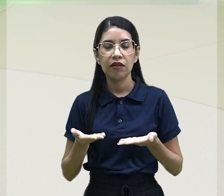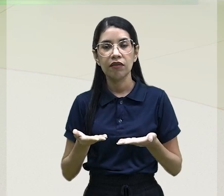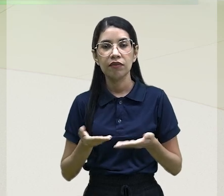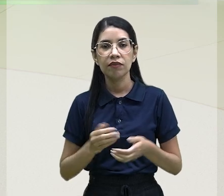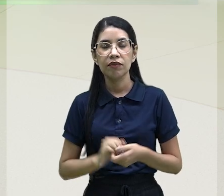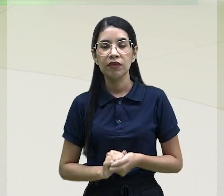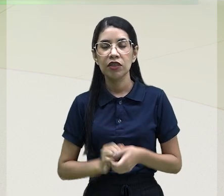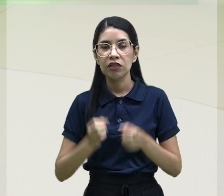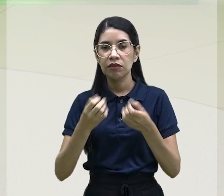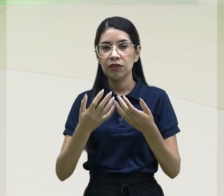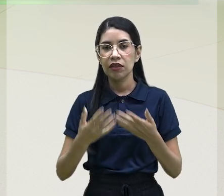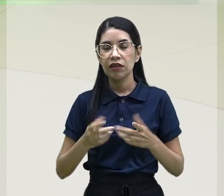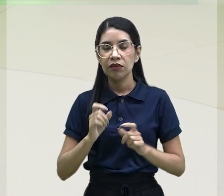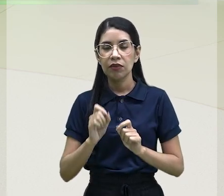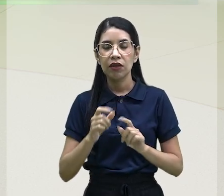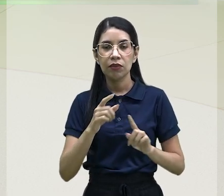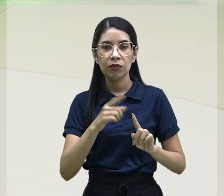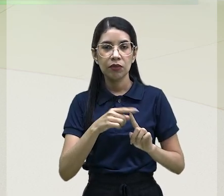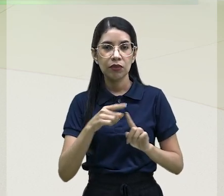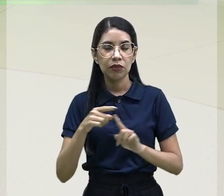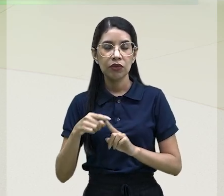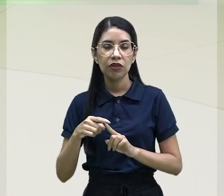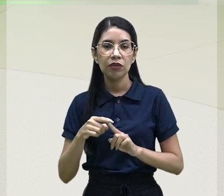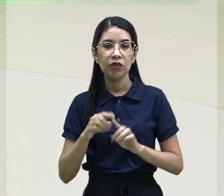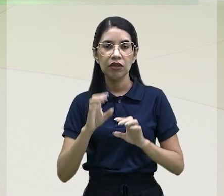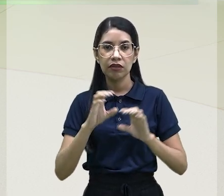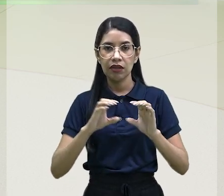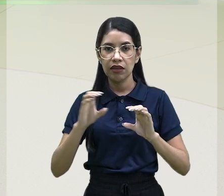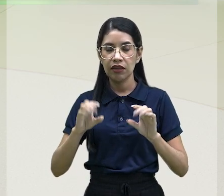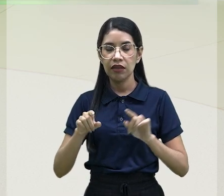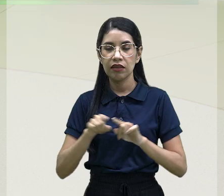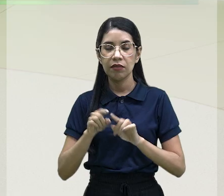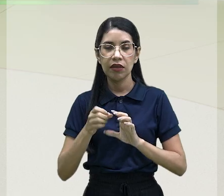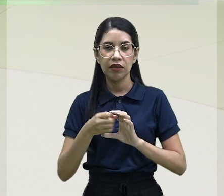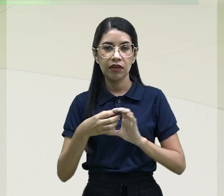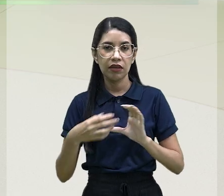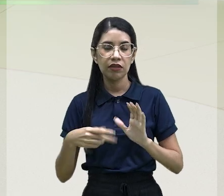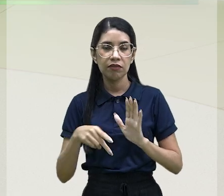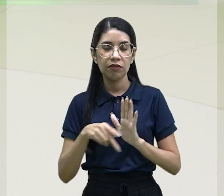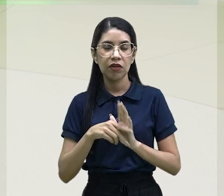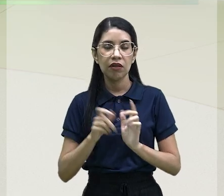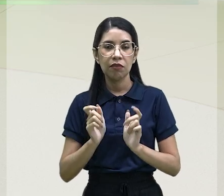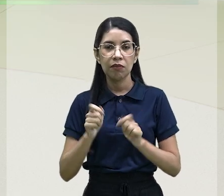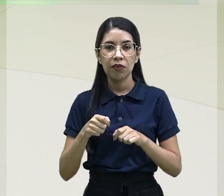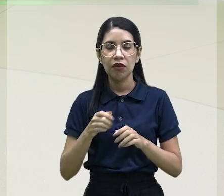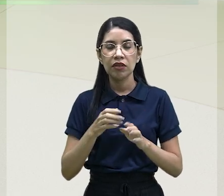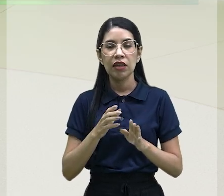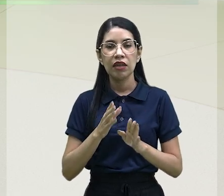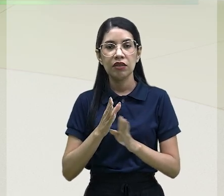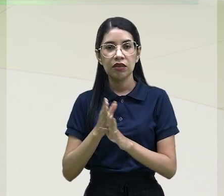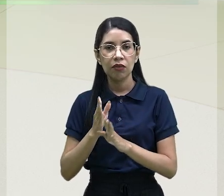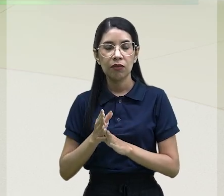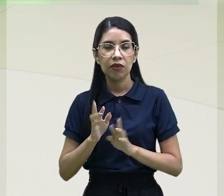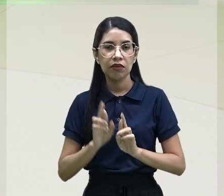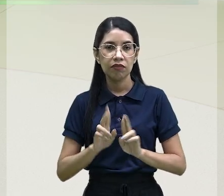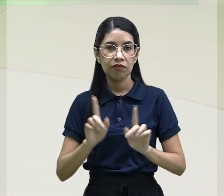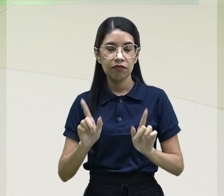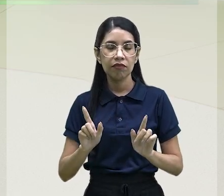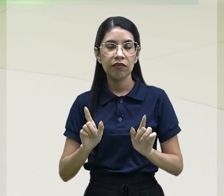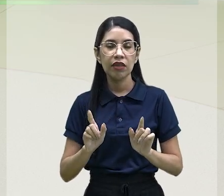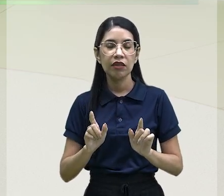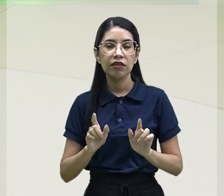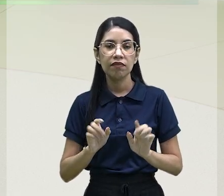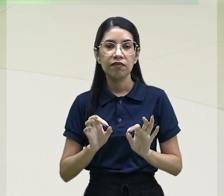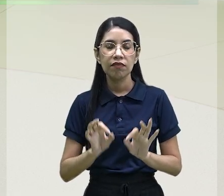hoje, falando dessa classificação e também de algumas propriedades que podem ali ser diferentes, que serão diferentes,